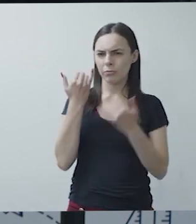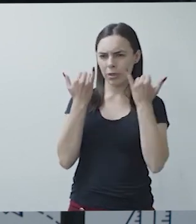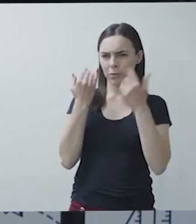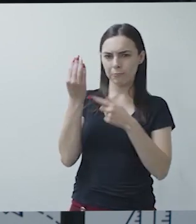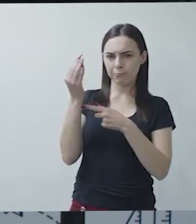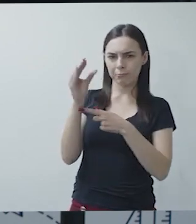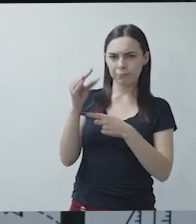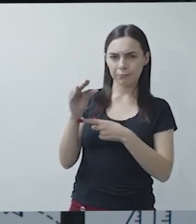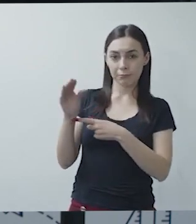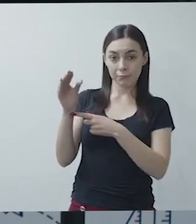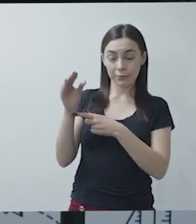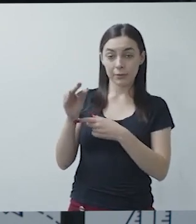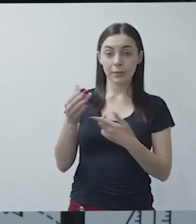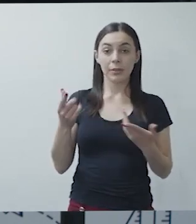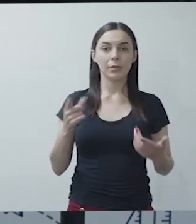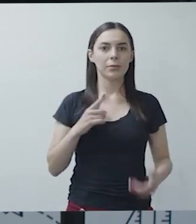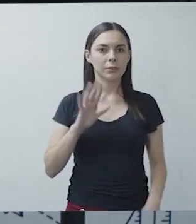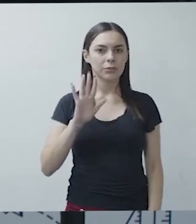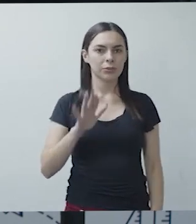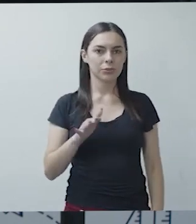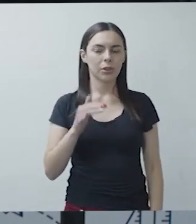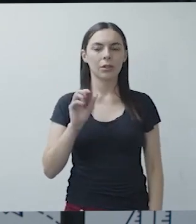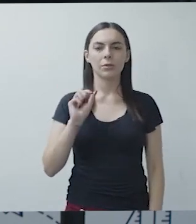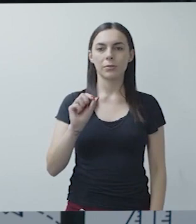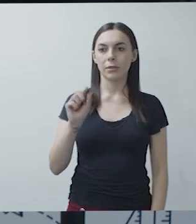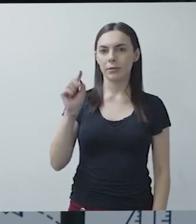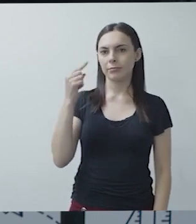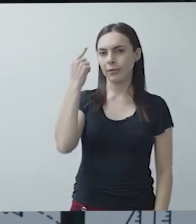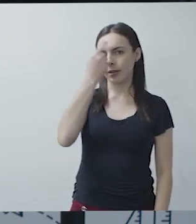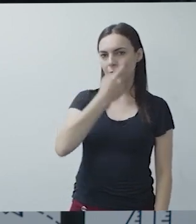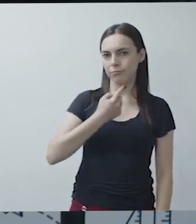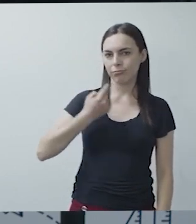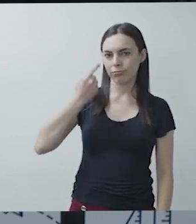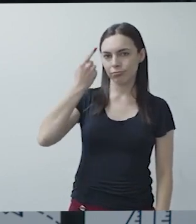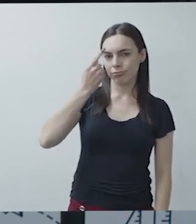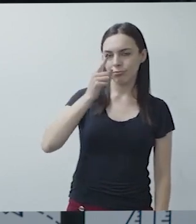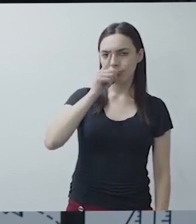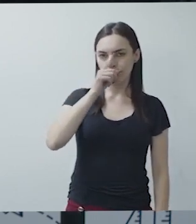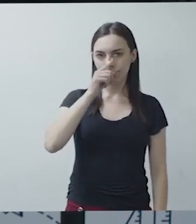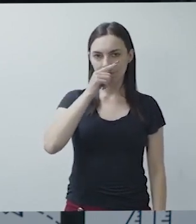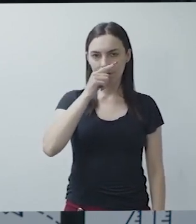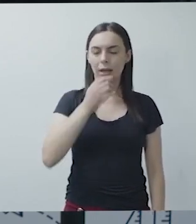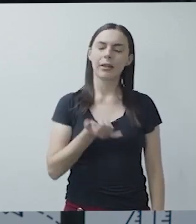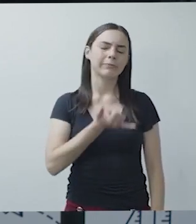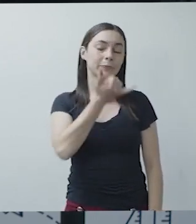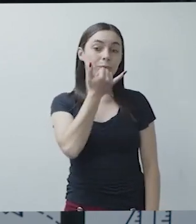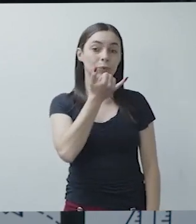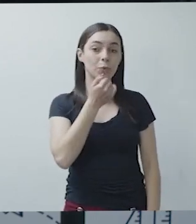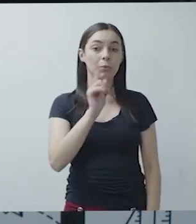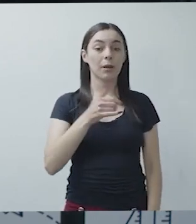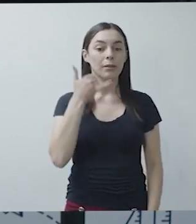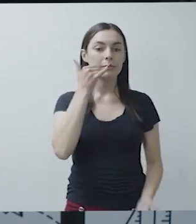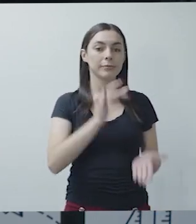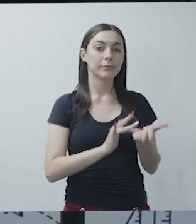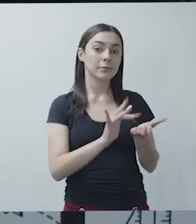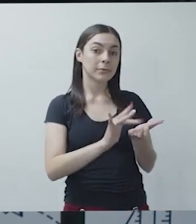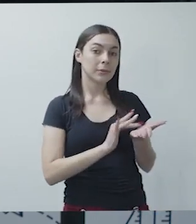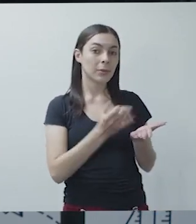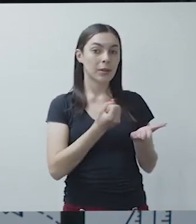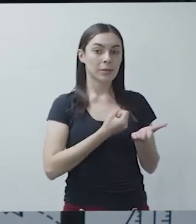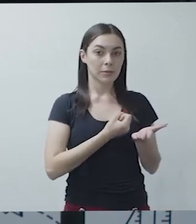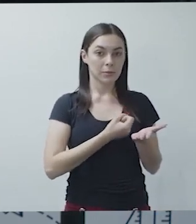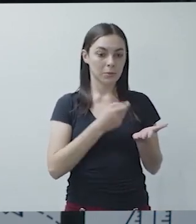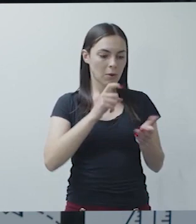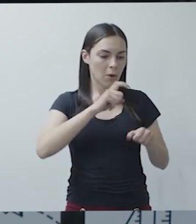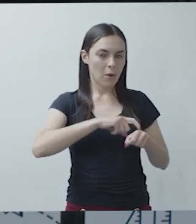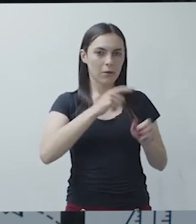Vocês registraram, então, o relógio analógico, né? O relógio digital, que indica o celular. E fizeram também